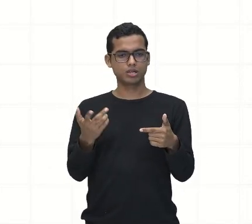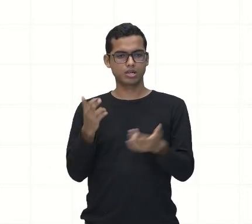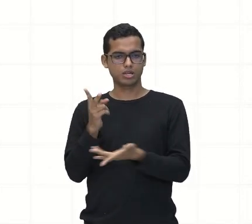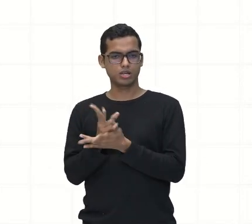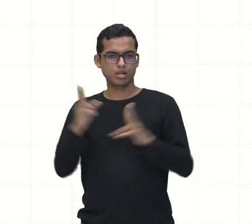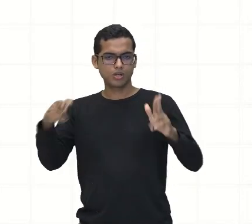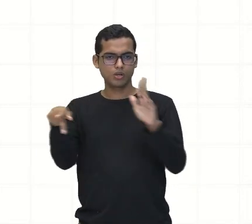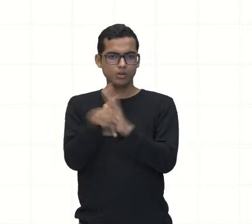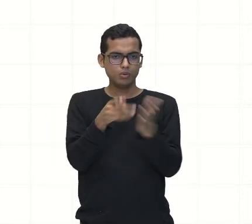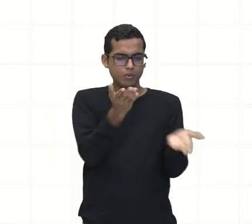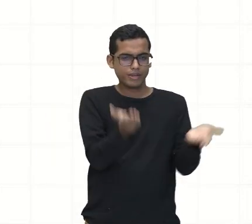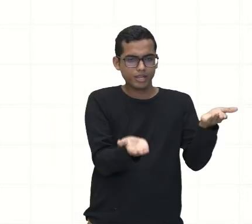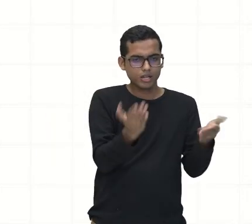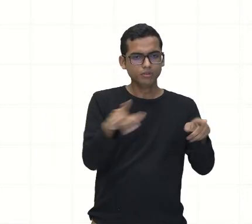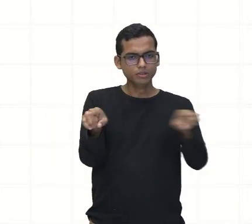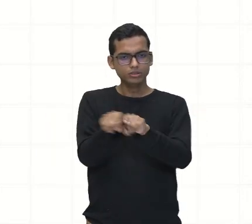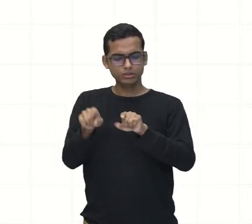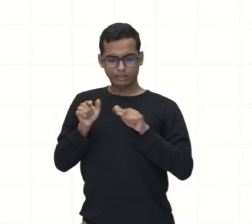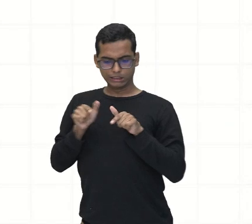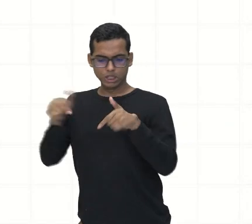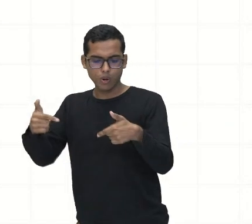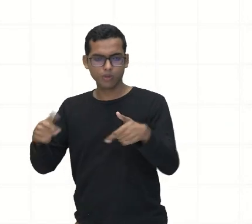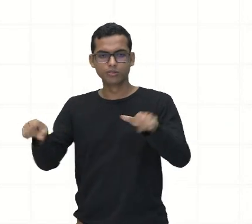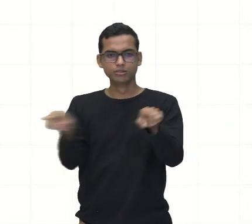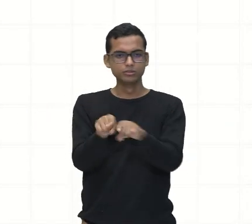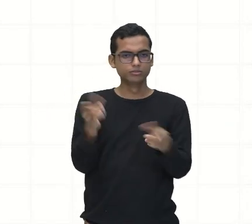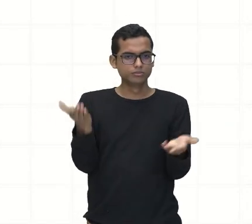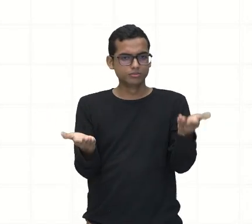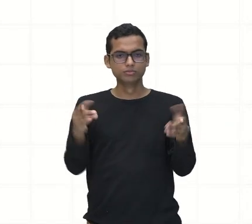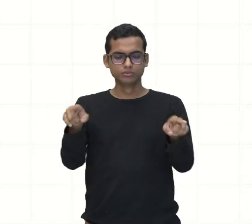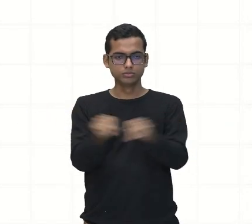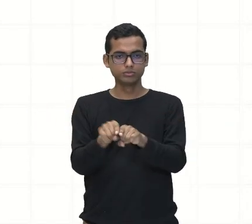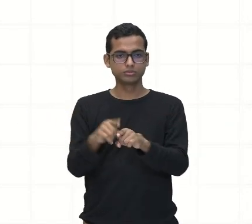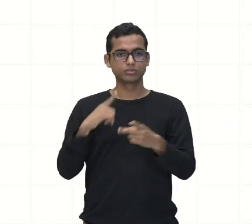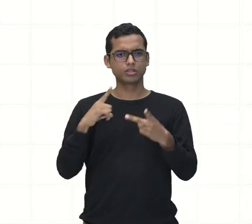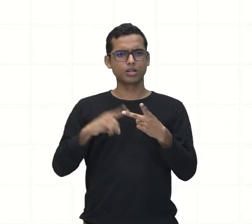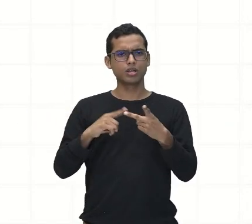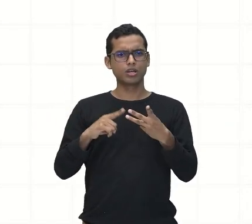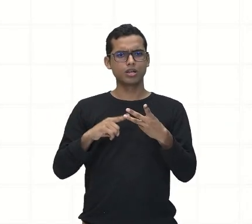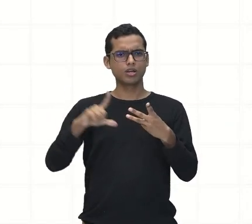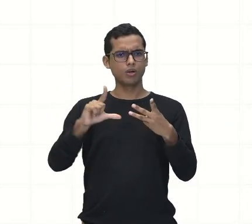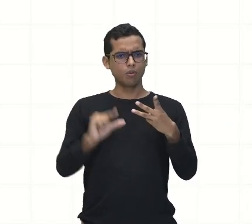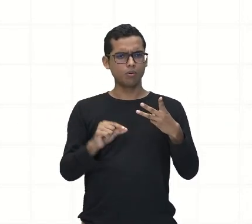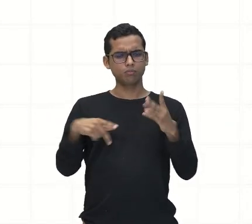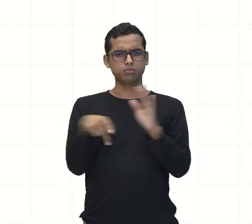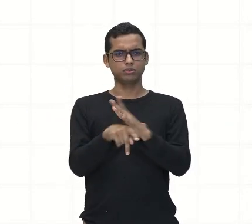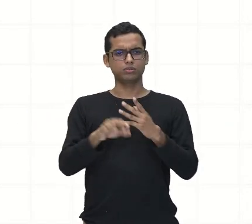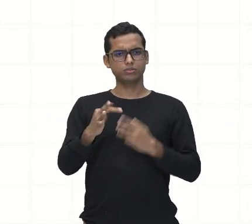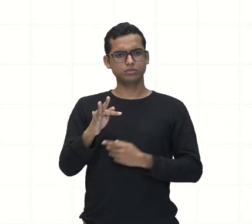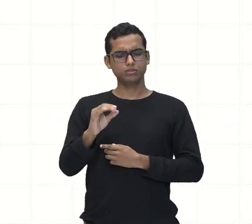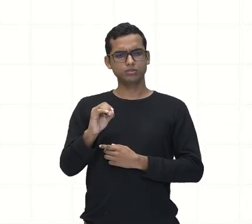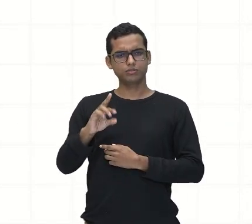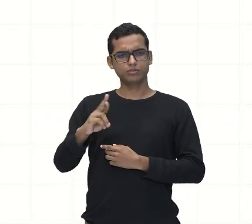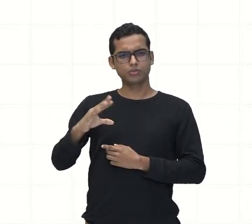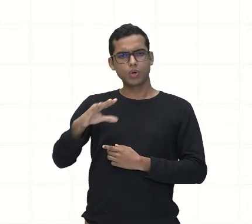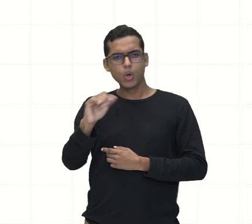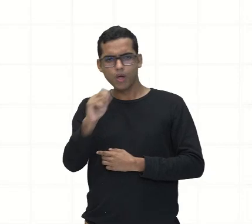as duas maiores, né? E a menor é a força, que chega a ser de 50,